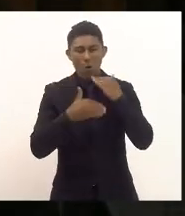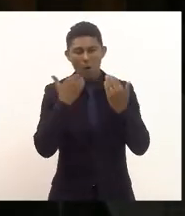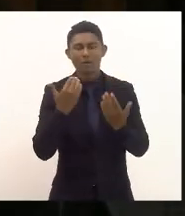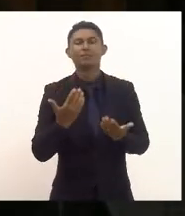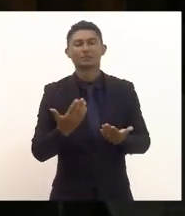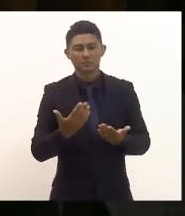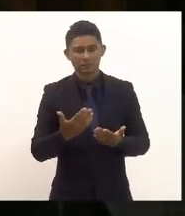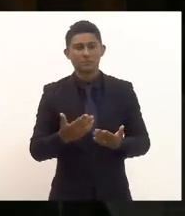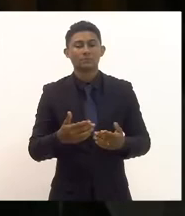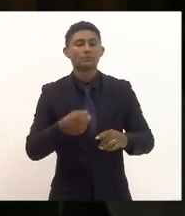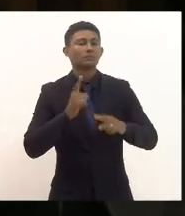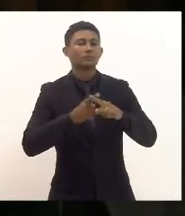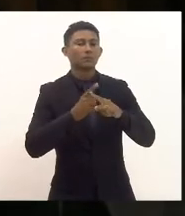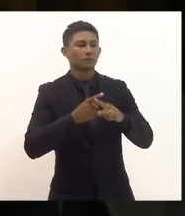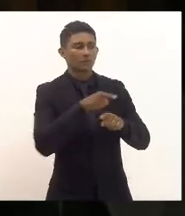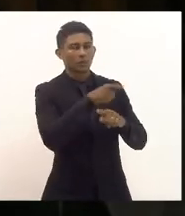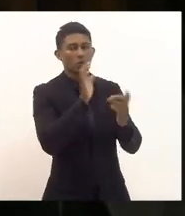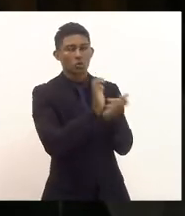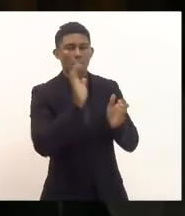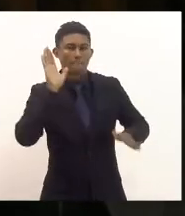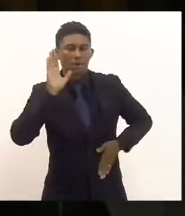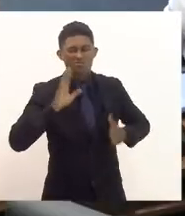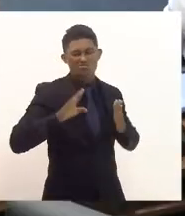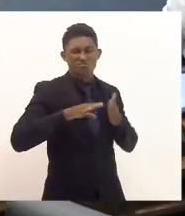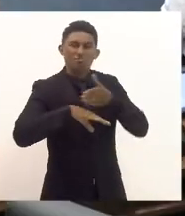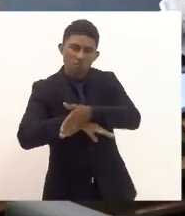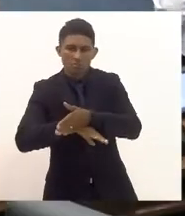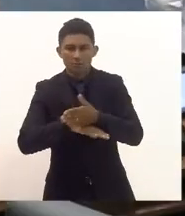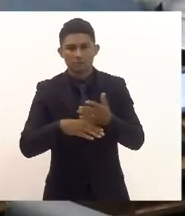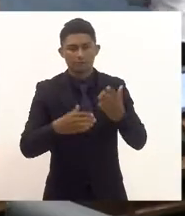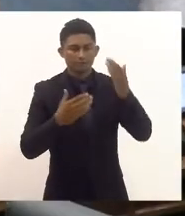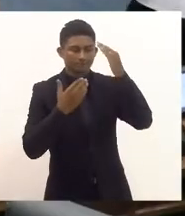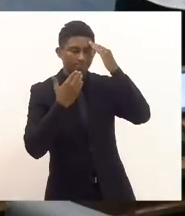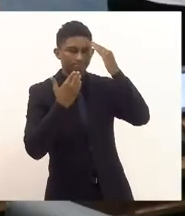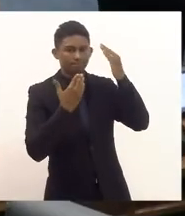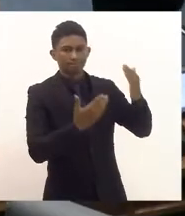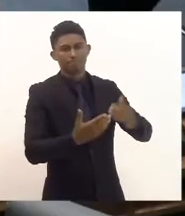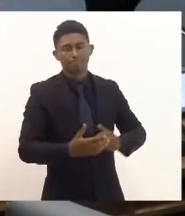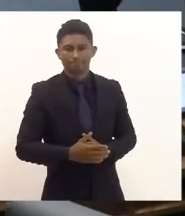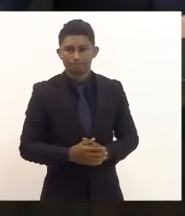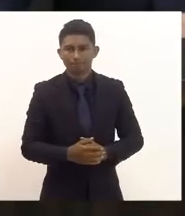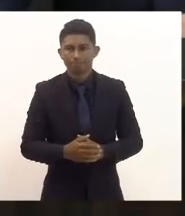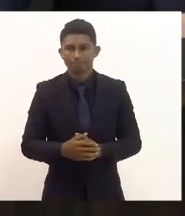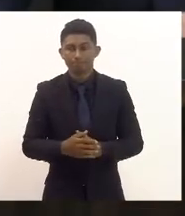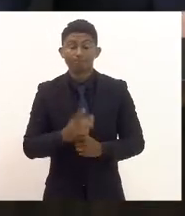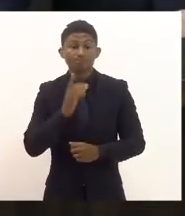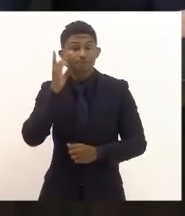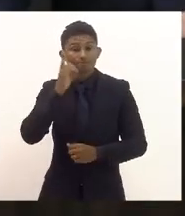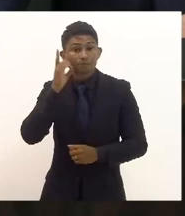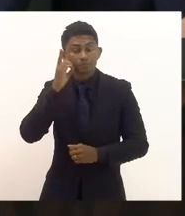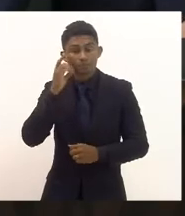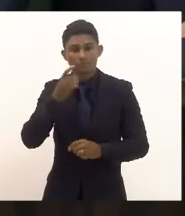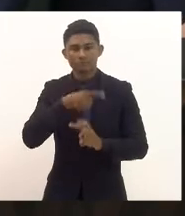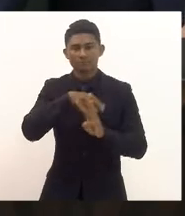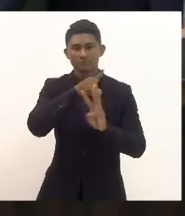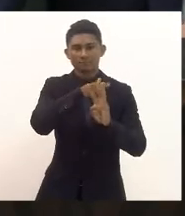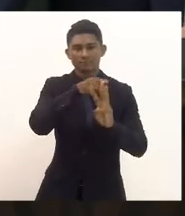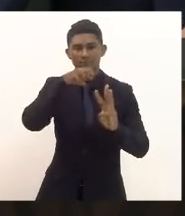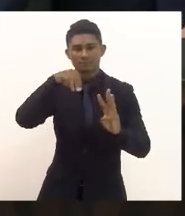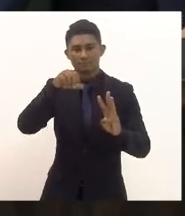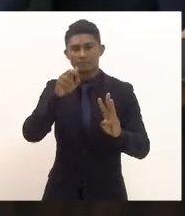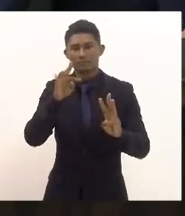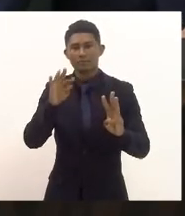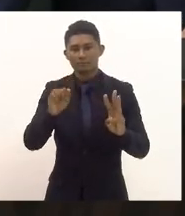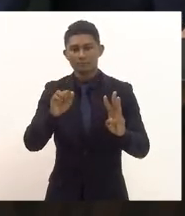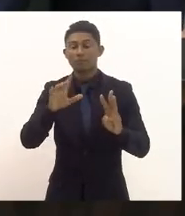Refém Da criminalidade Obrigado presidente a deputada Martha Rocha antes por em questão